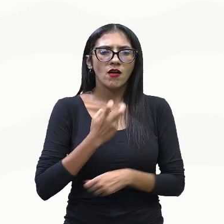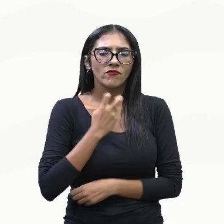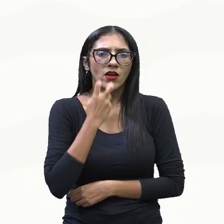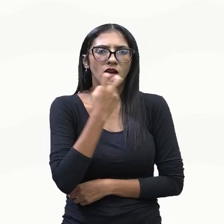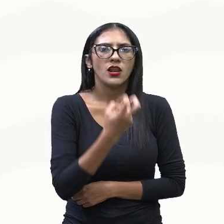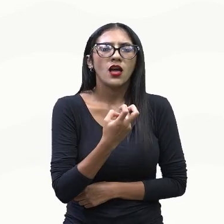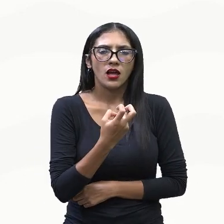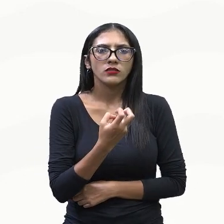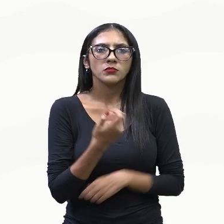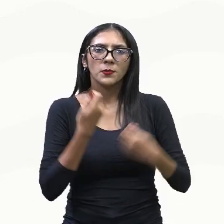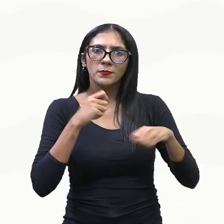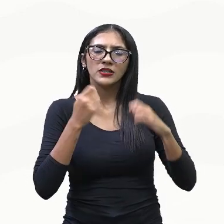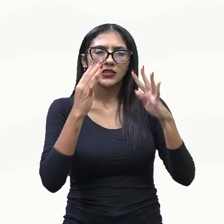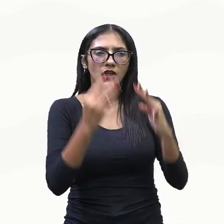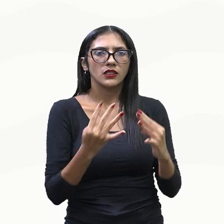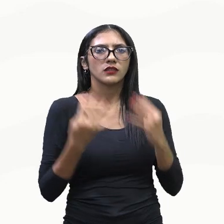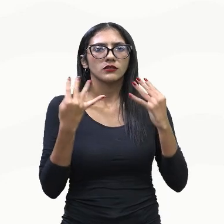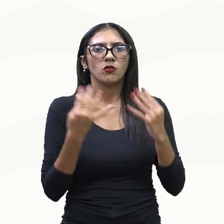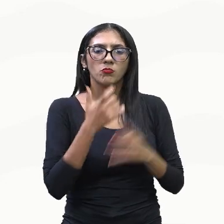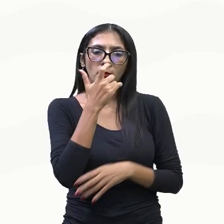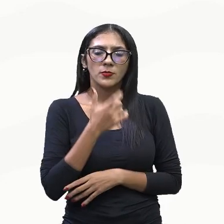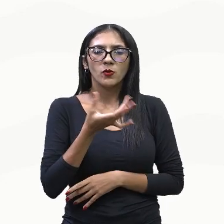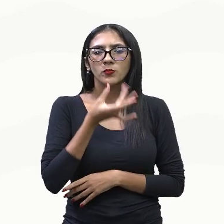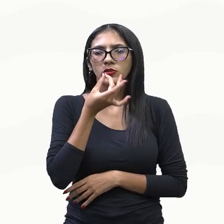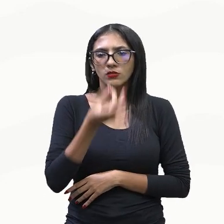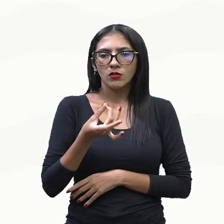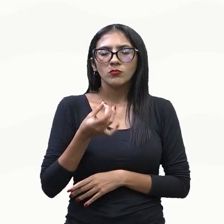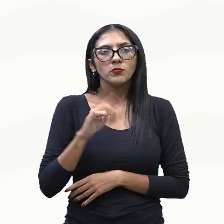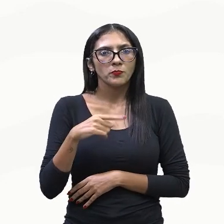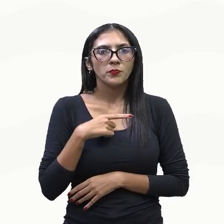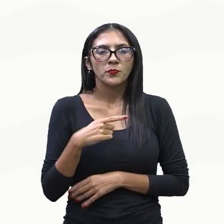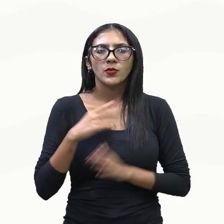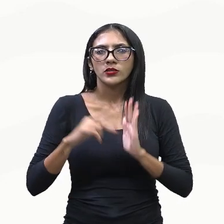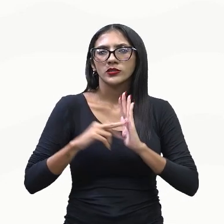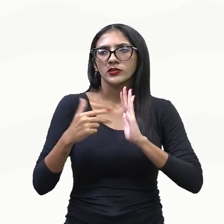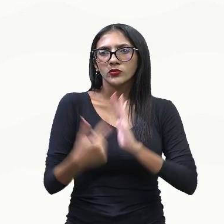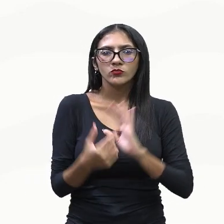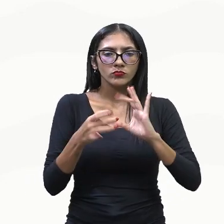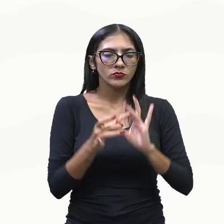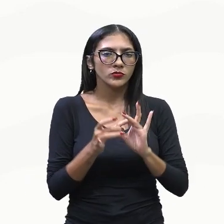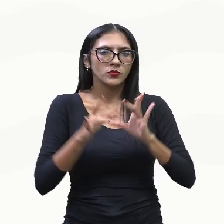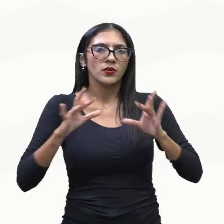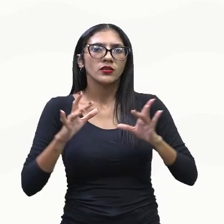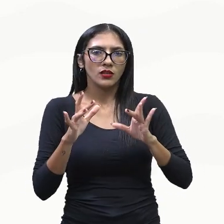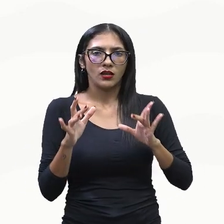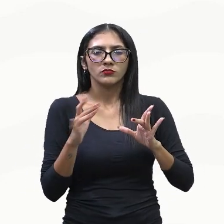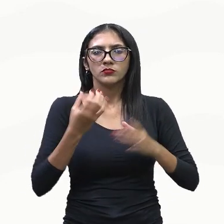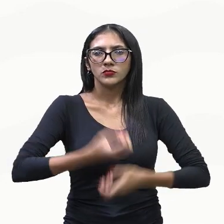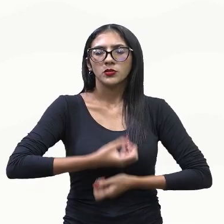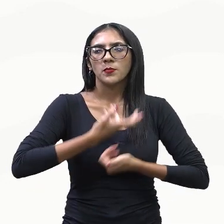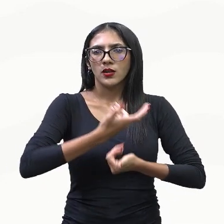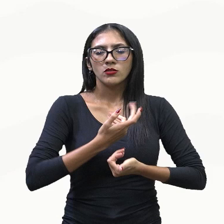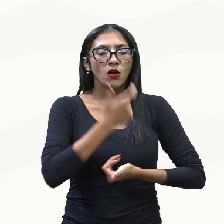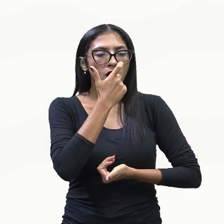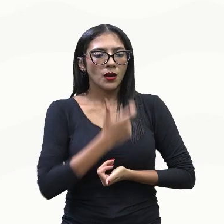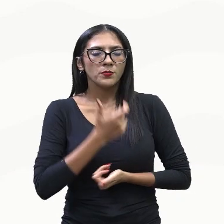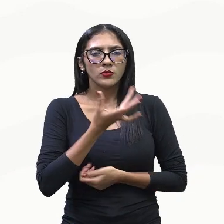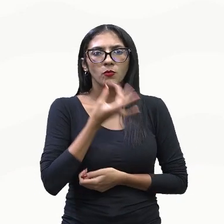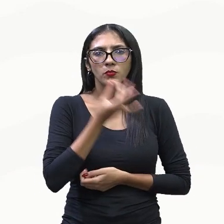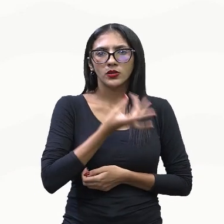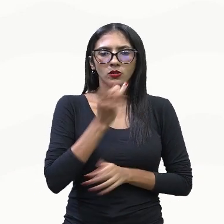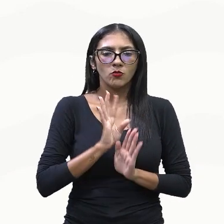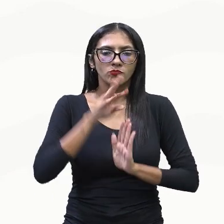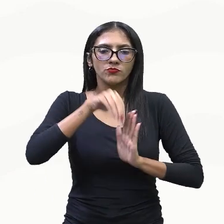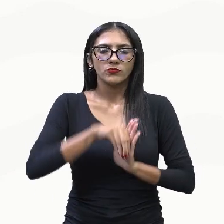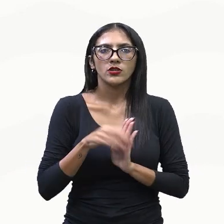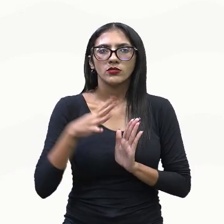preciso ser ouvido, é a minha voz. Liberdade de expressão é a minha voz, é a minha forma de atuar dentro da